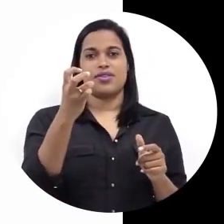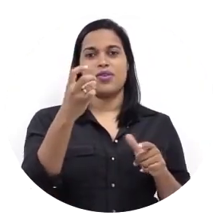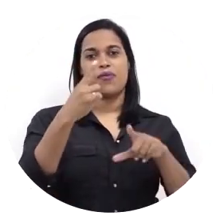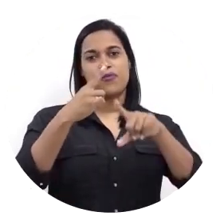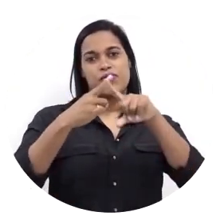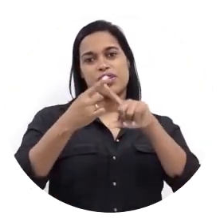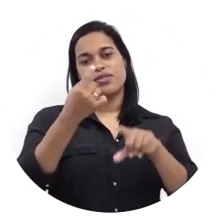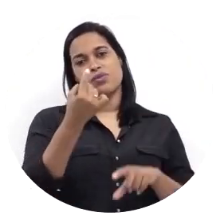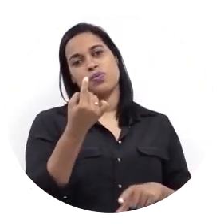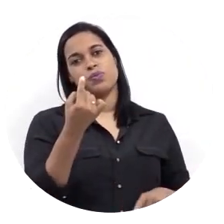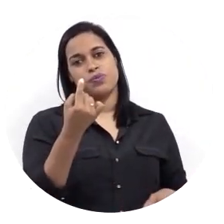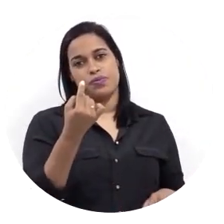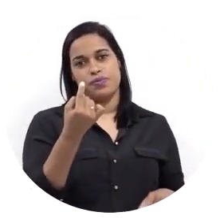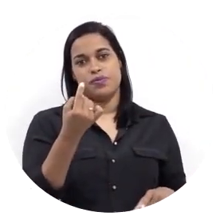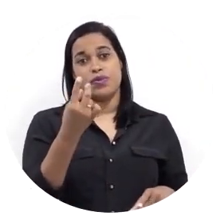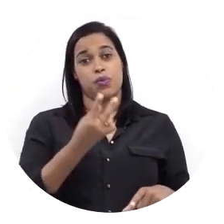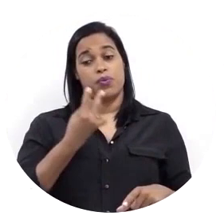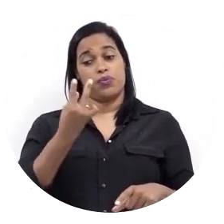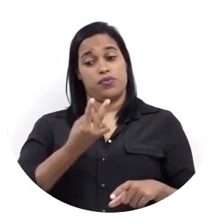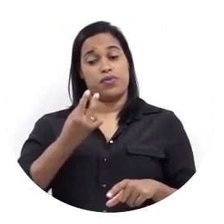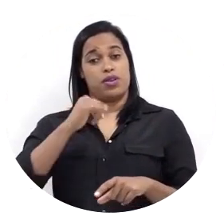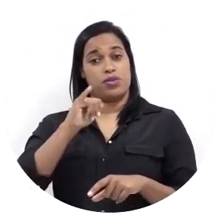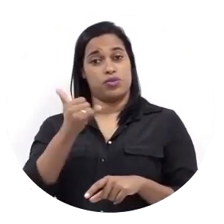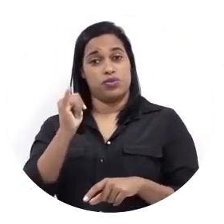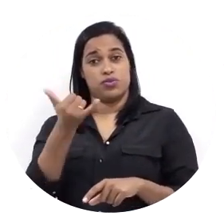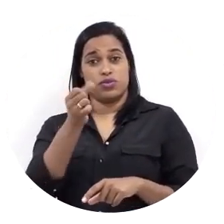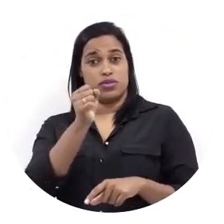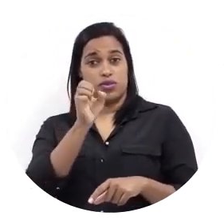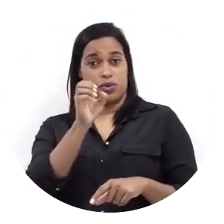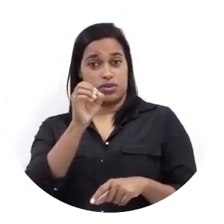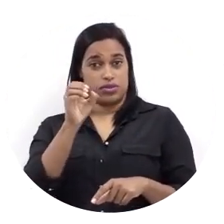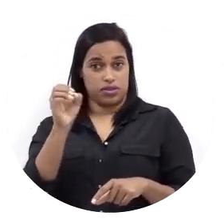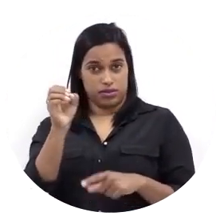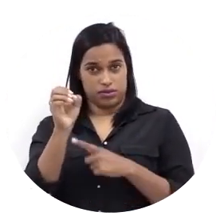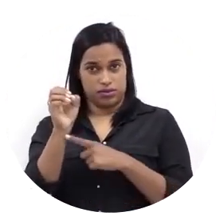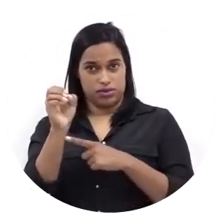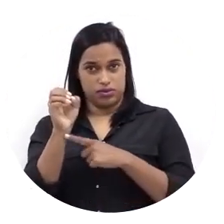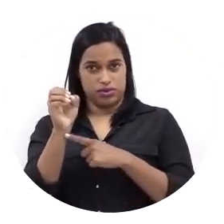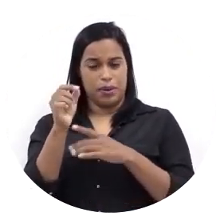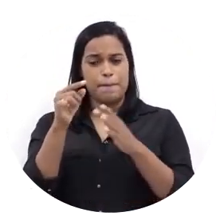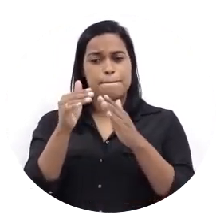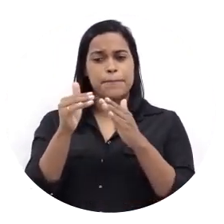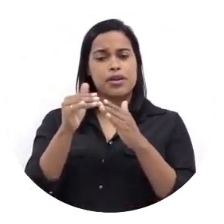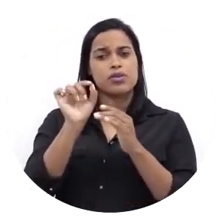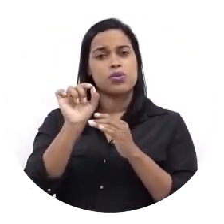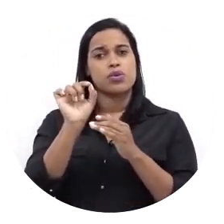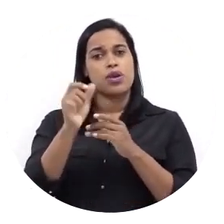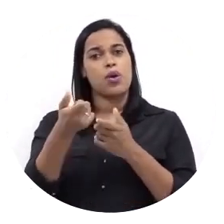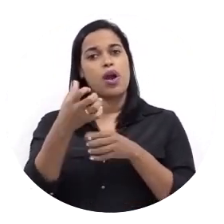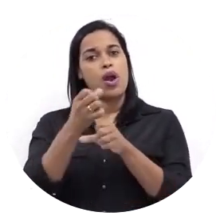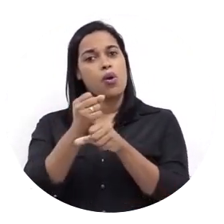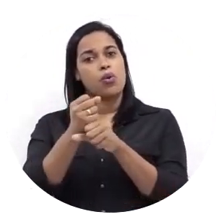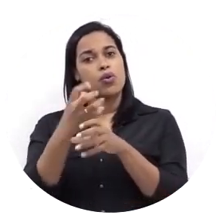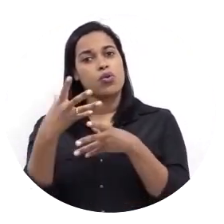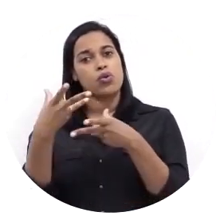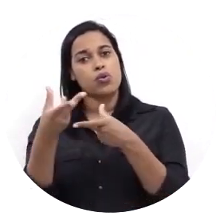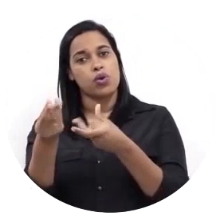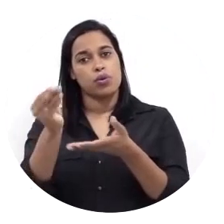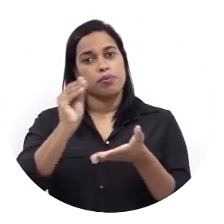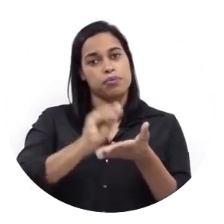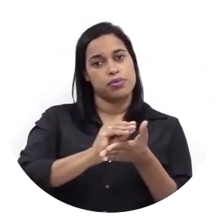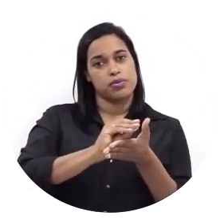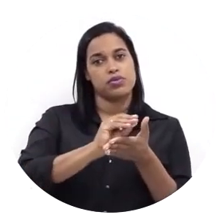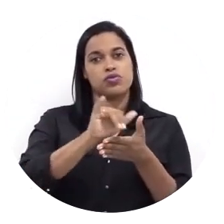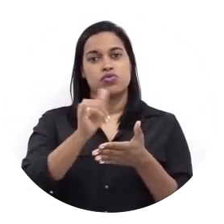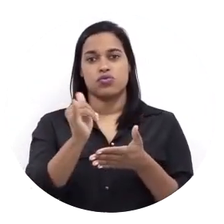1. O valor do juro será 800. A questão pede o montante, que é o valor do capital acrescido dos